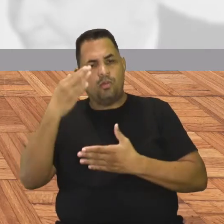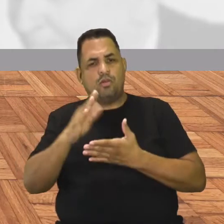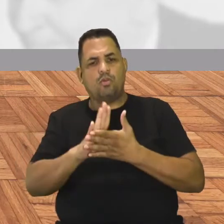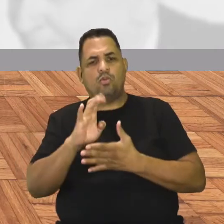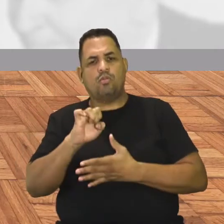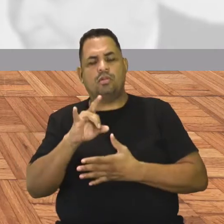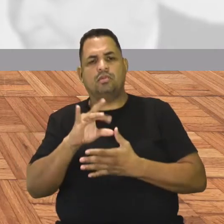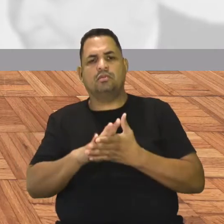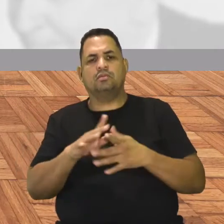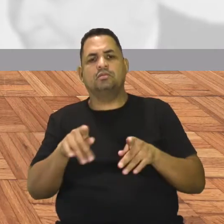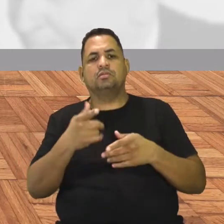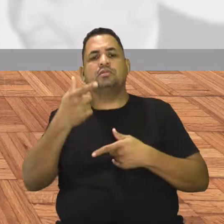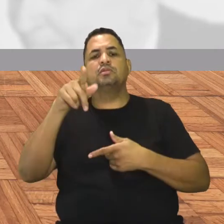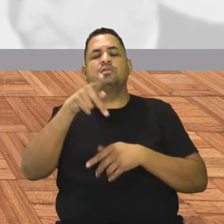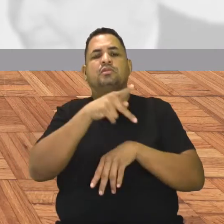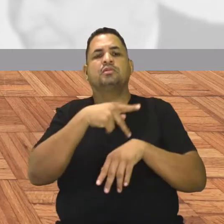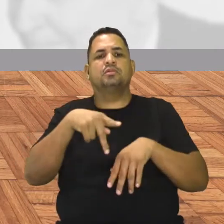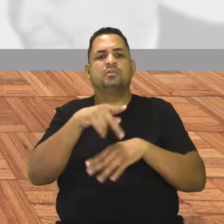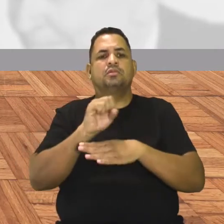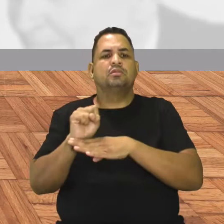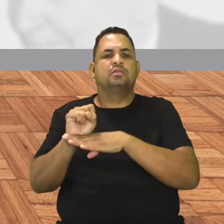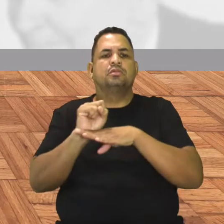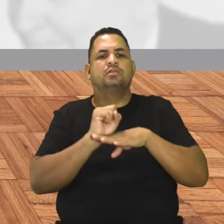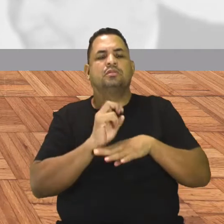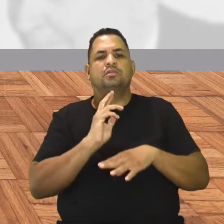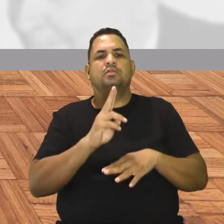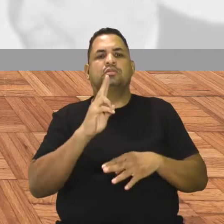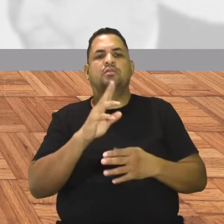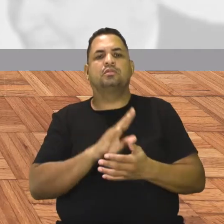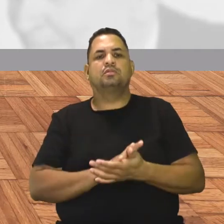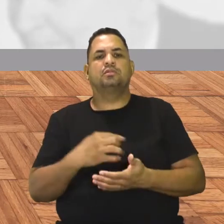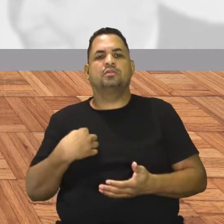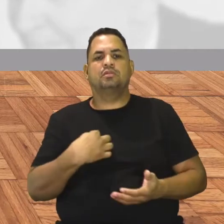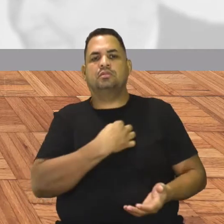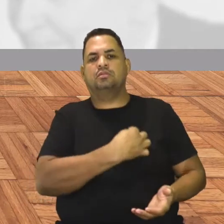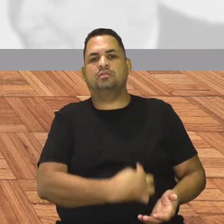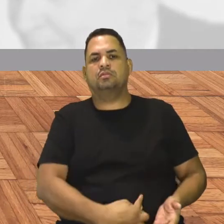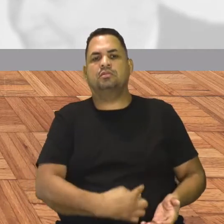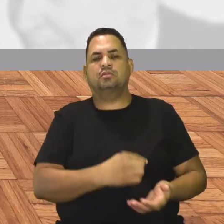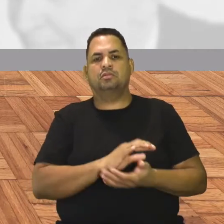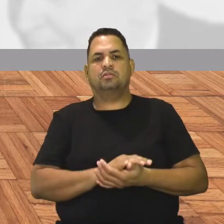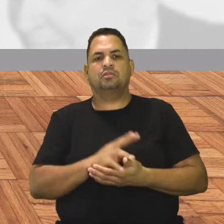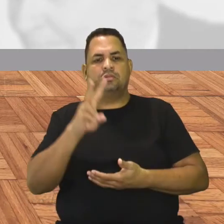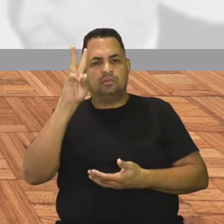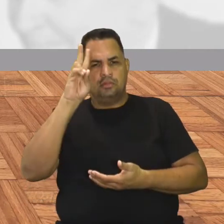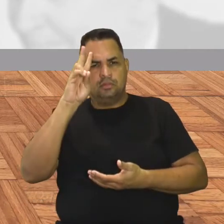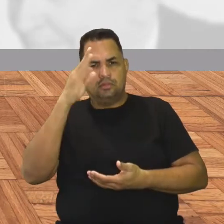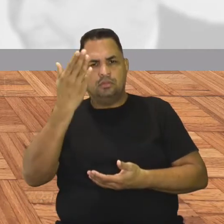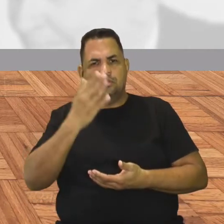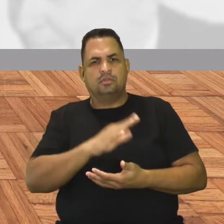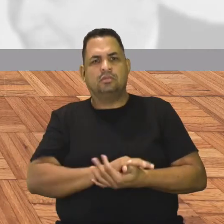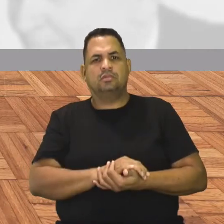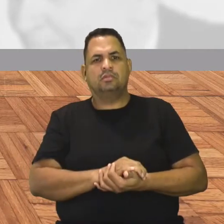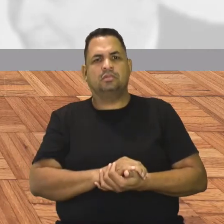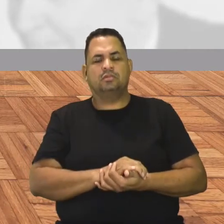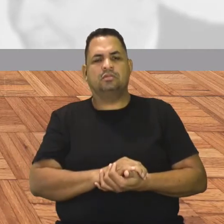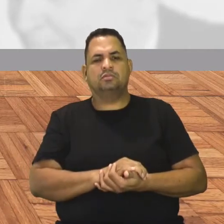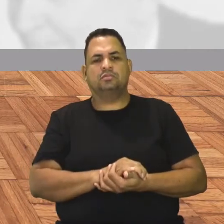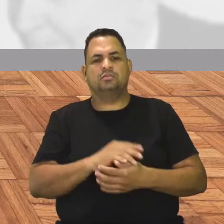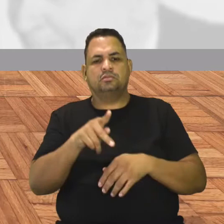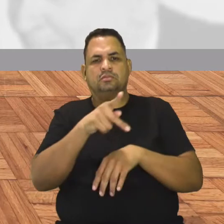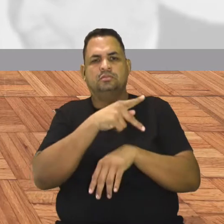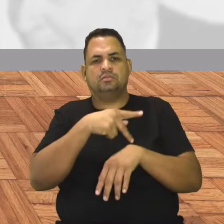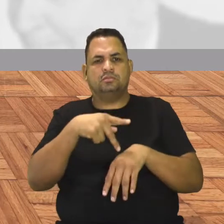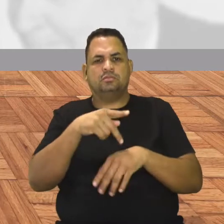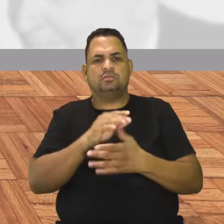socialista? E outro país socialista que permaneceu vai ser a China. Lembra da China? A China, aquele país